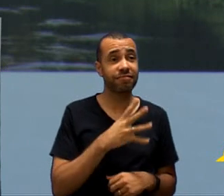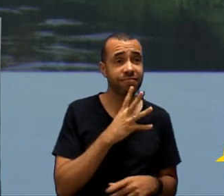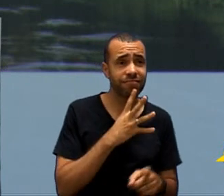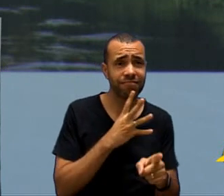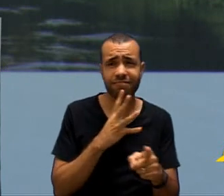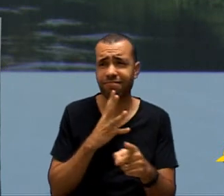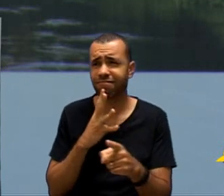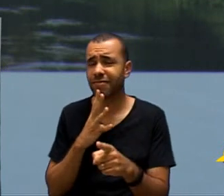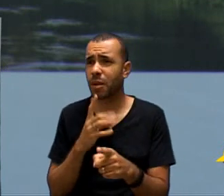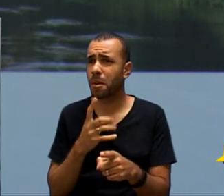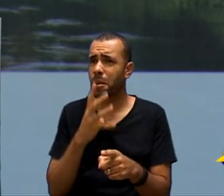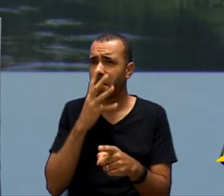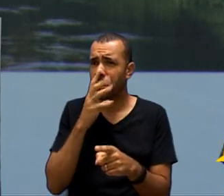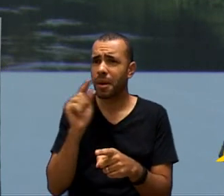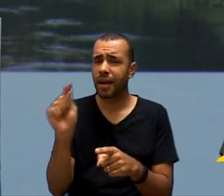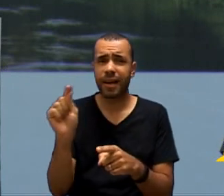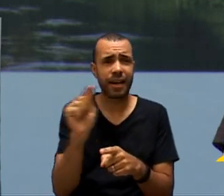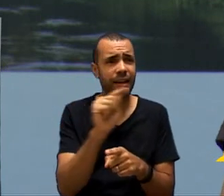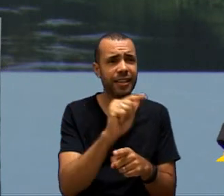incríveis.